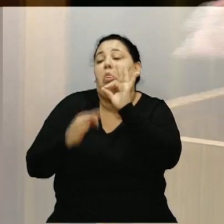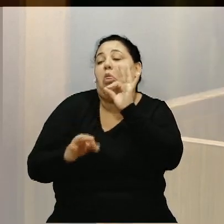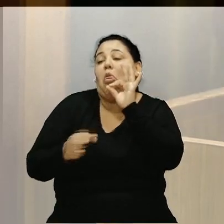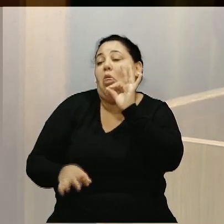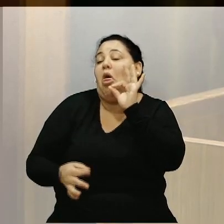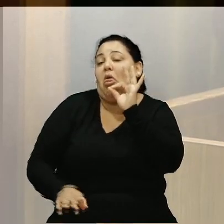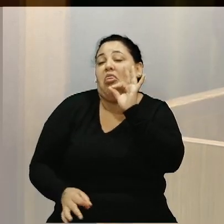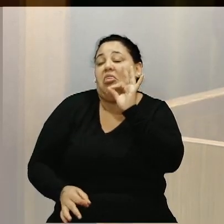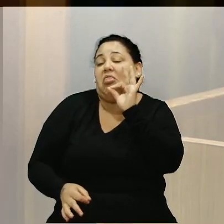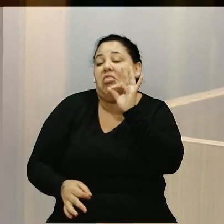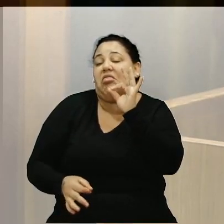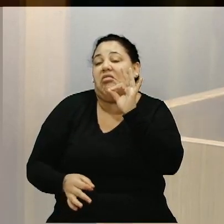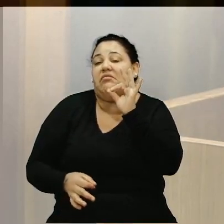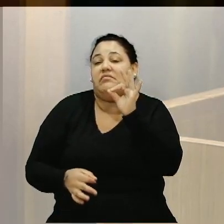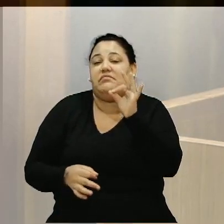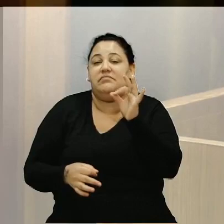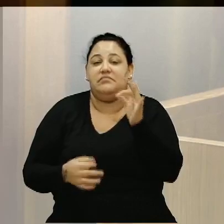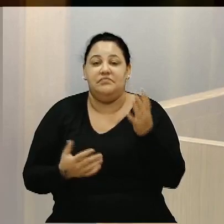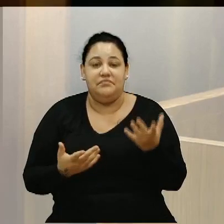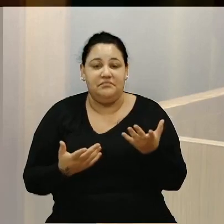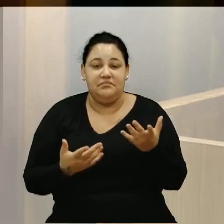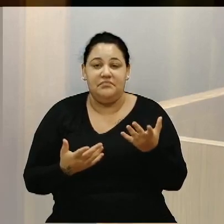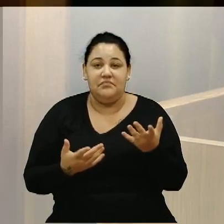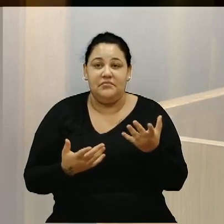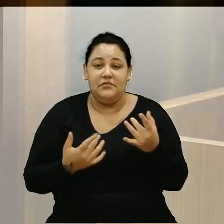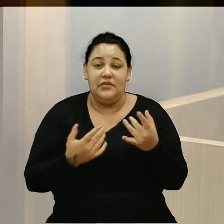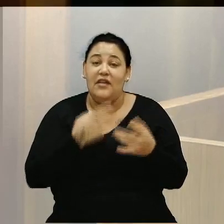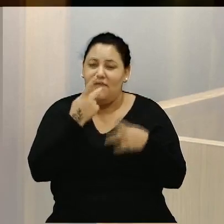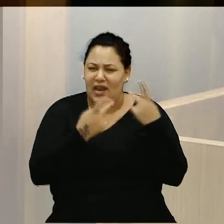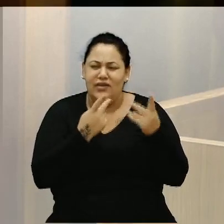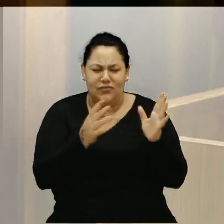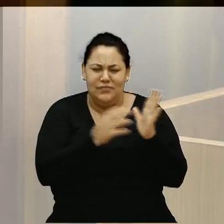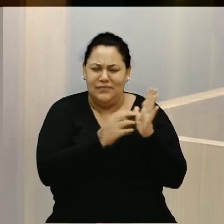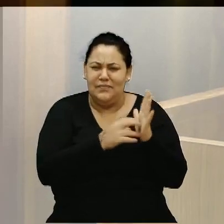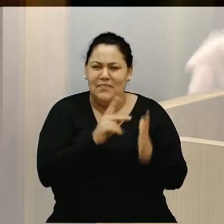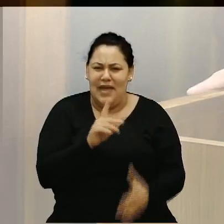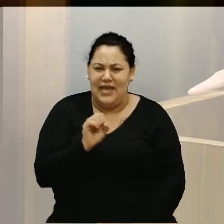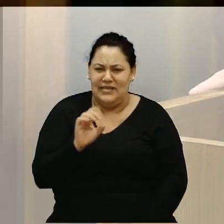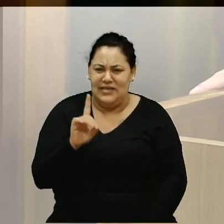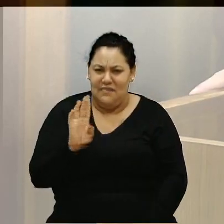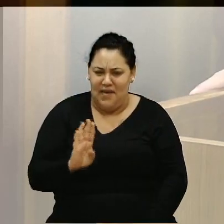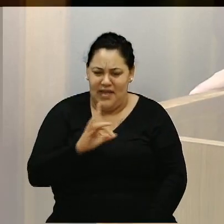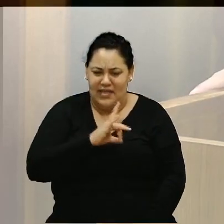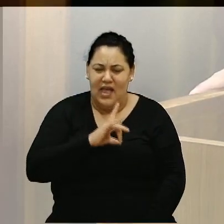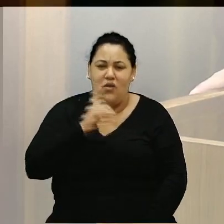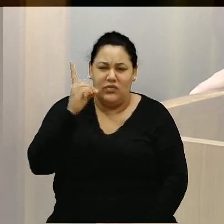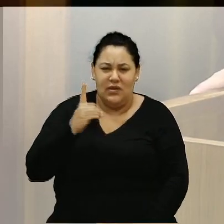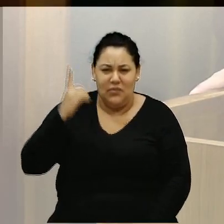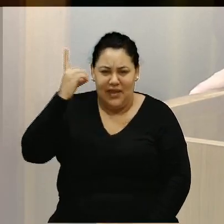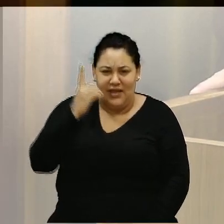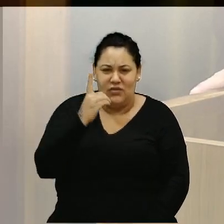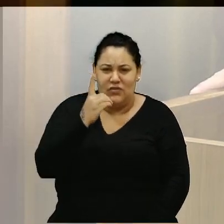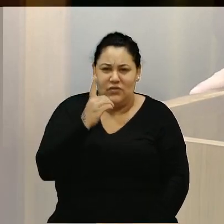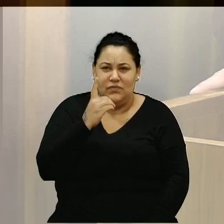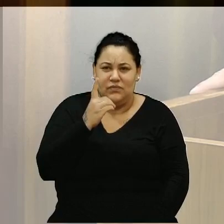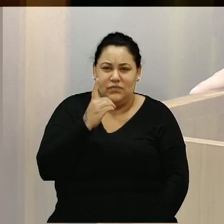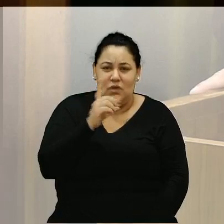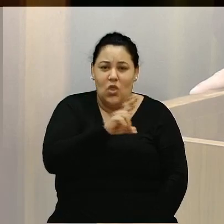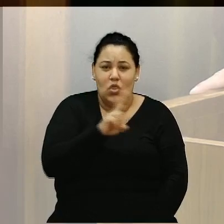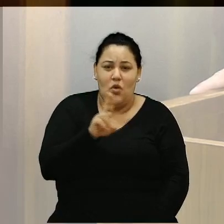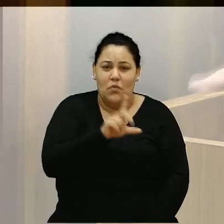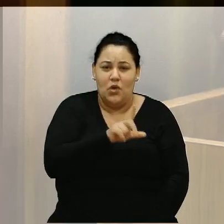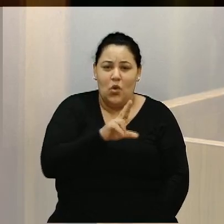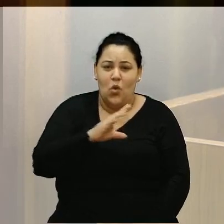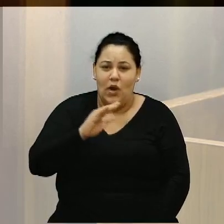açúcar. Aliás, falando em PSDB, tem um deputado do PSDB gaúcho chamado Lucas